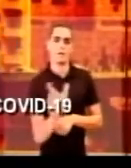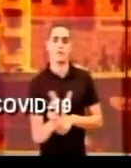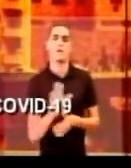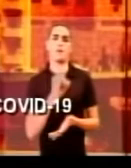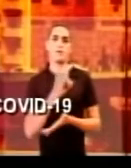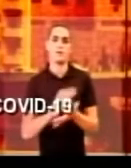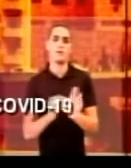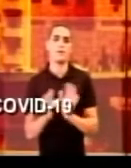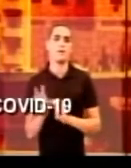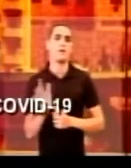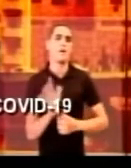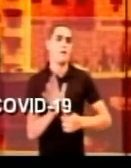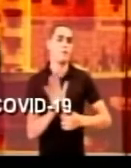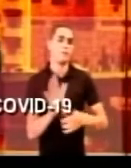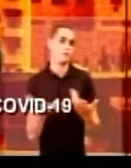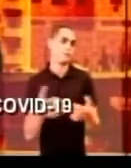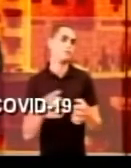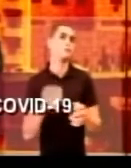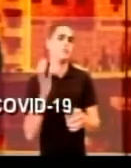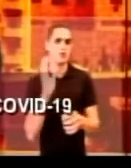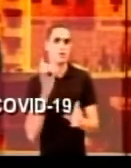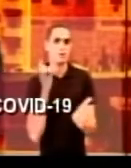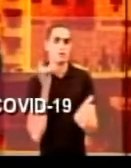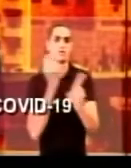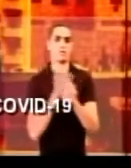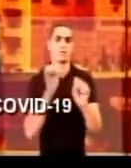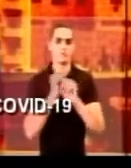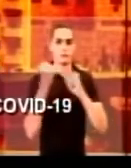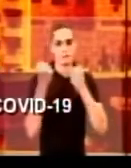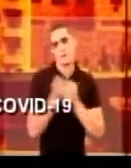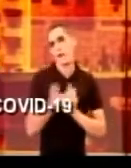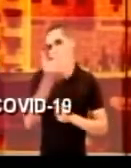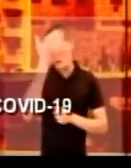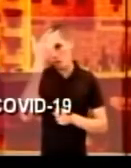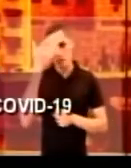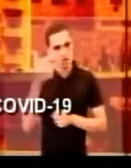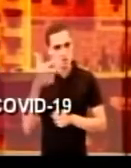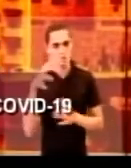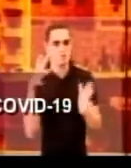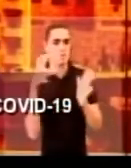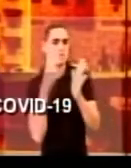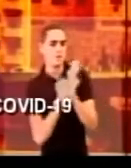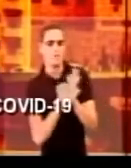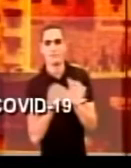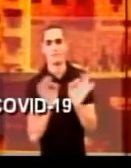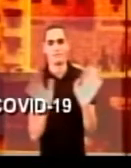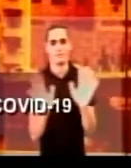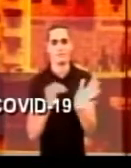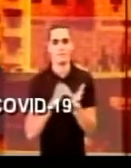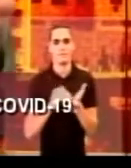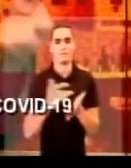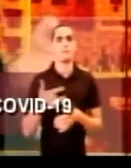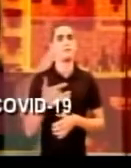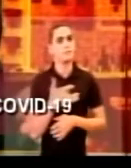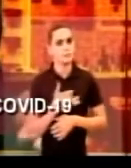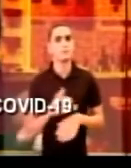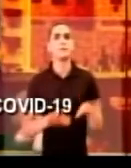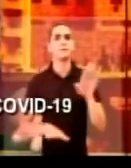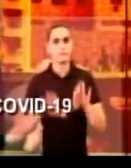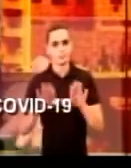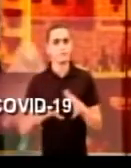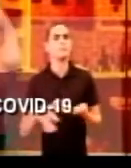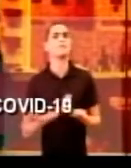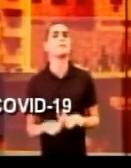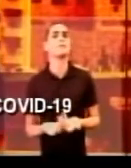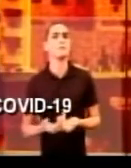Aquele que não tiver o cadastro ainda, ele obrigatoriamente vai ter que fazer um cadastro na hora, que vai demorar um